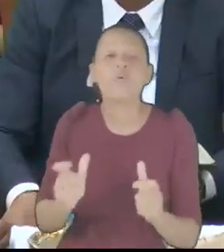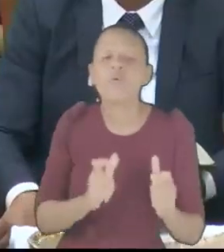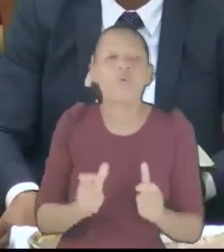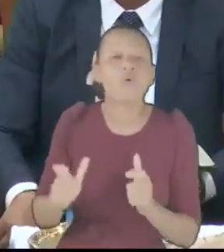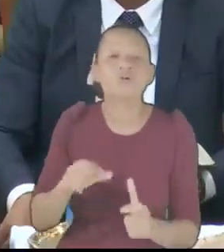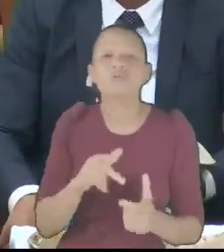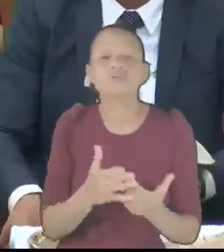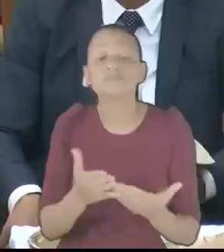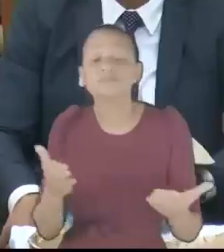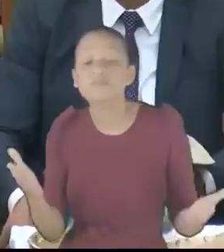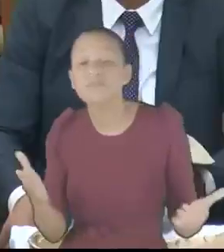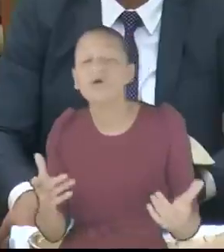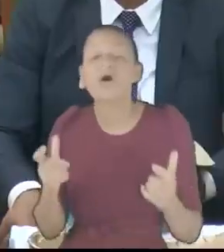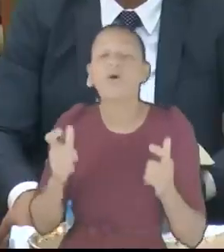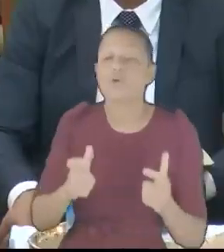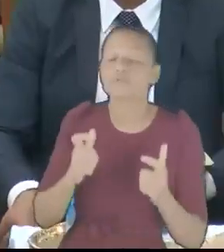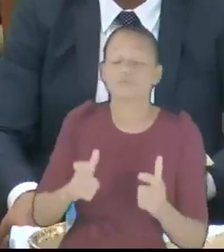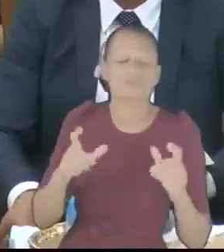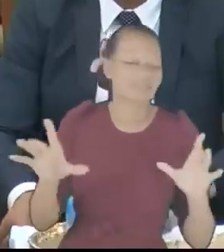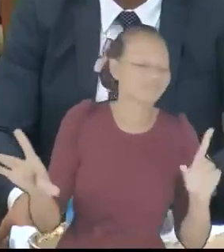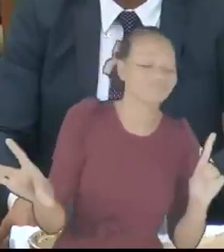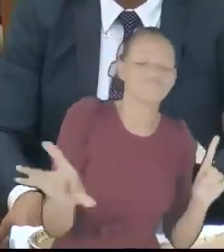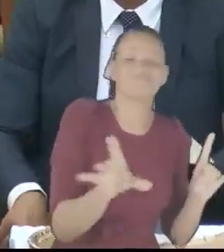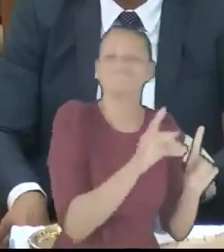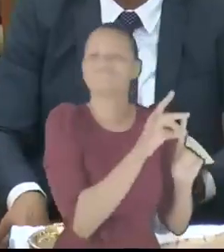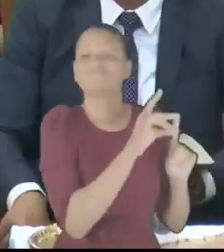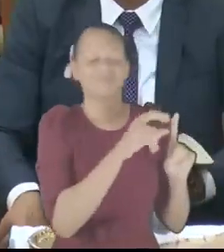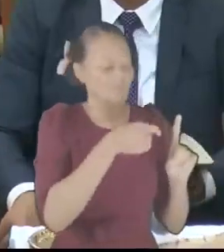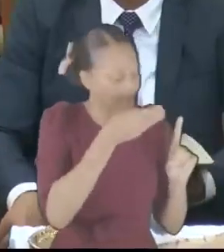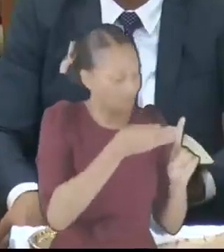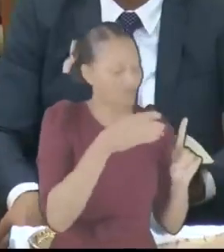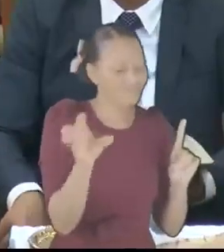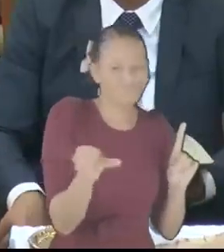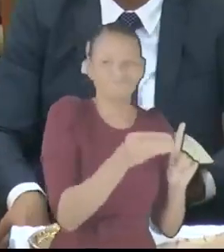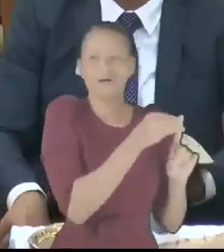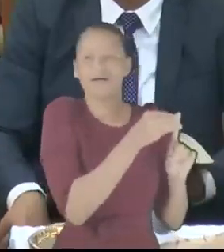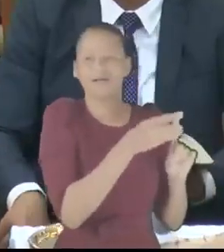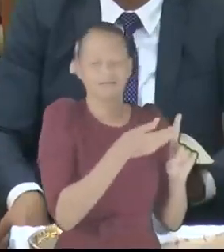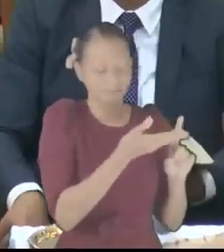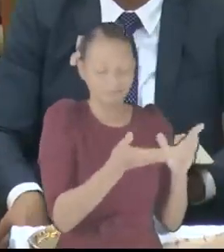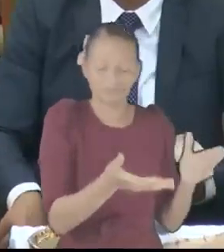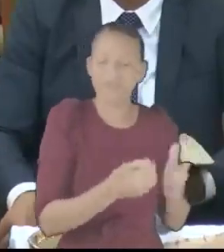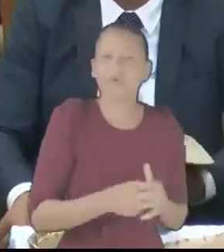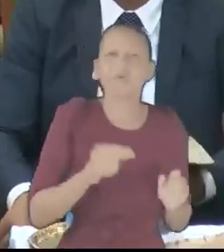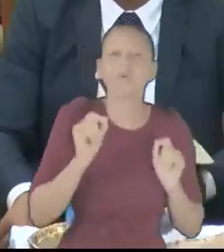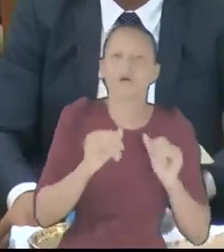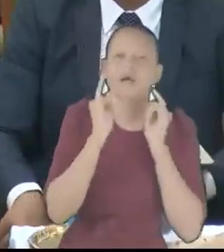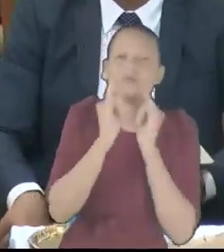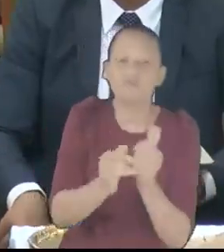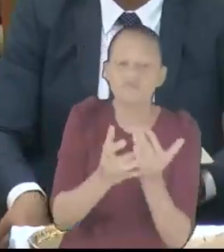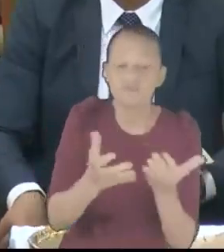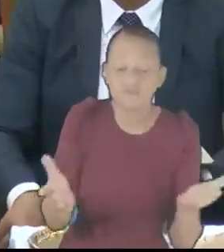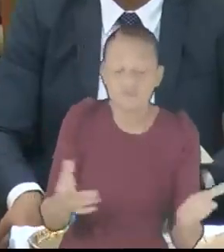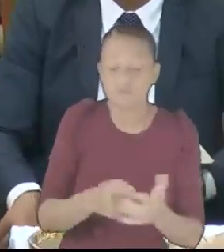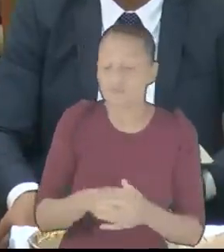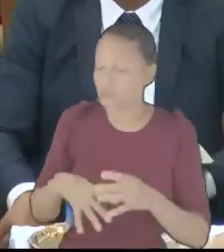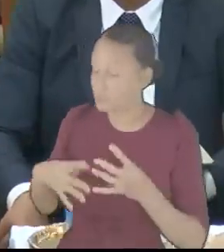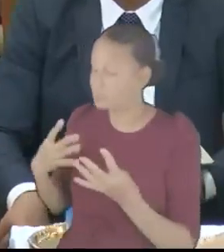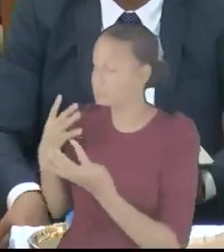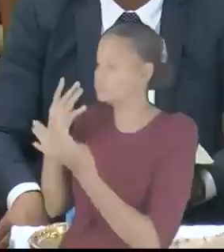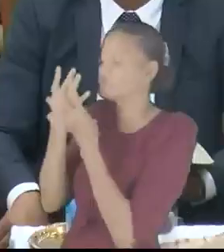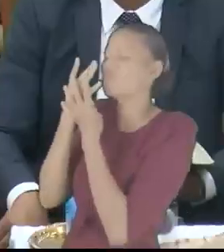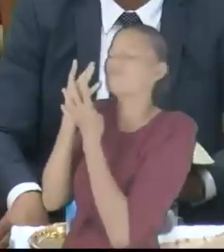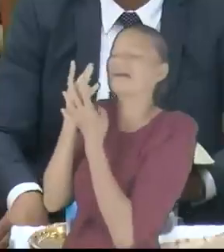meus irmãos? Já foi pregada onde, meus amados irmãos? Na cruz do Calvário. Então quero dizer para você: quem confessa e